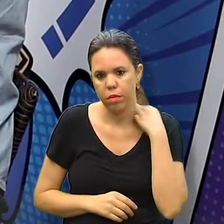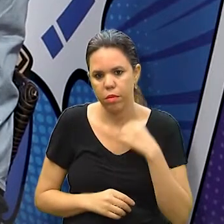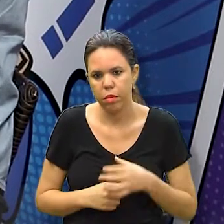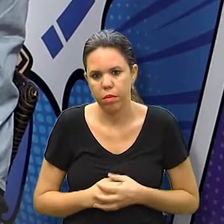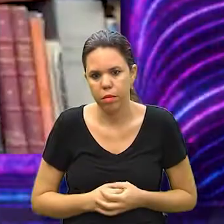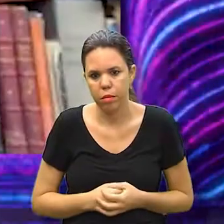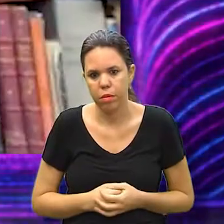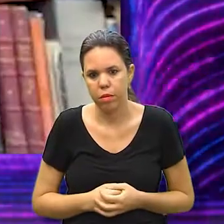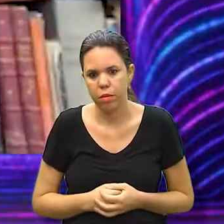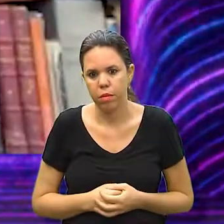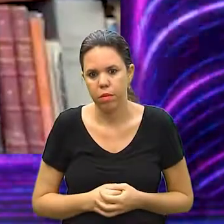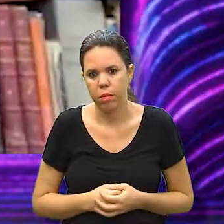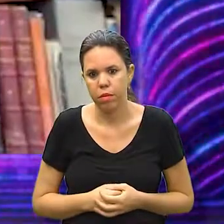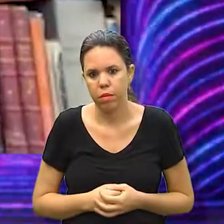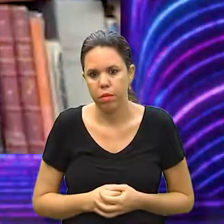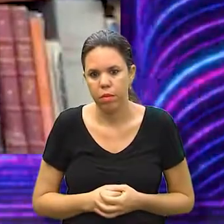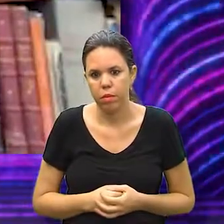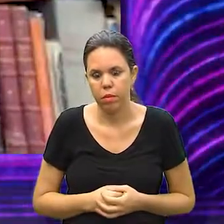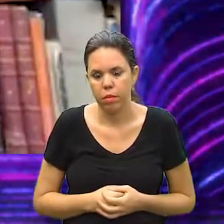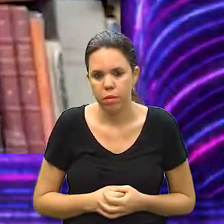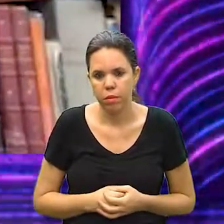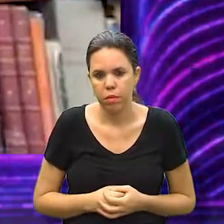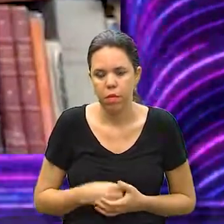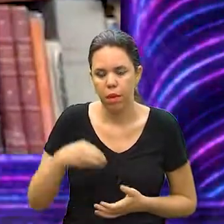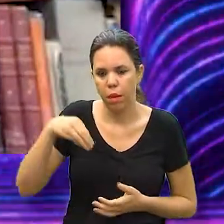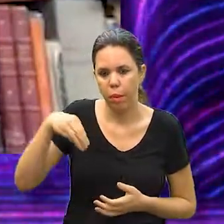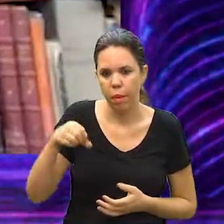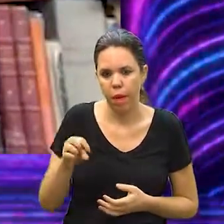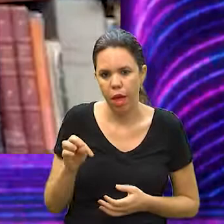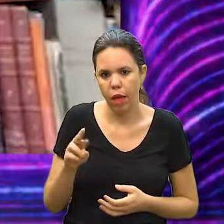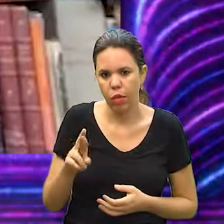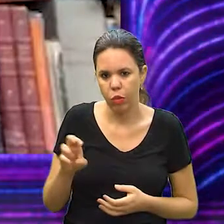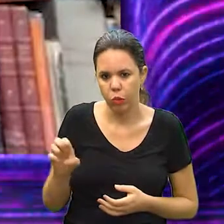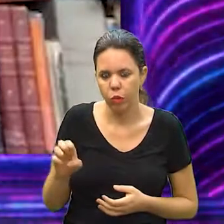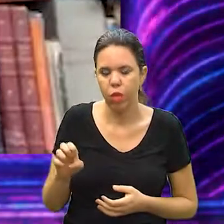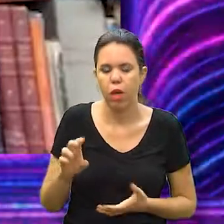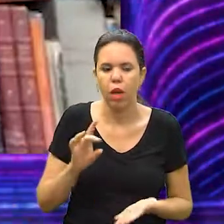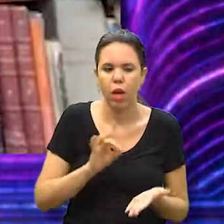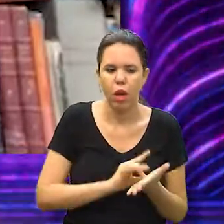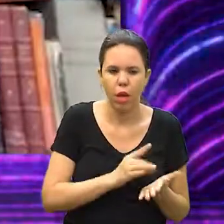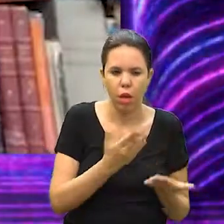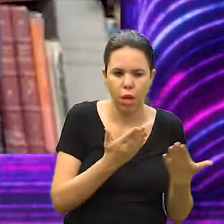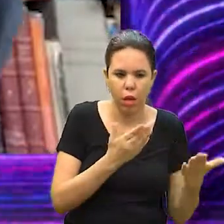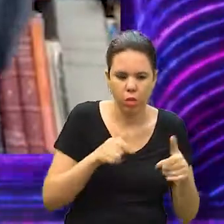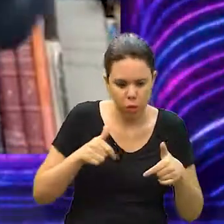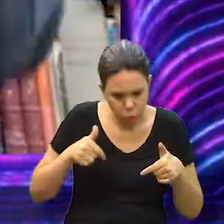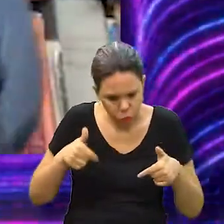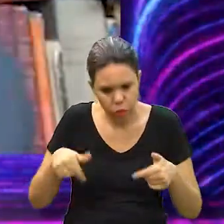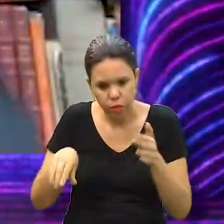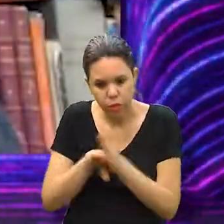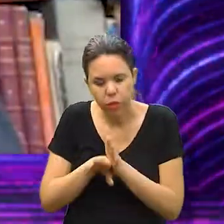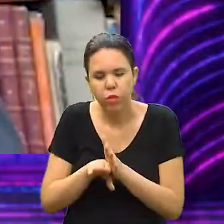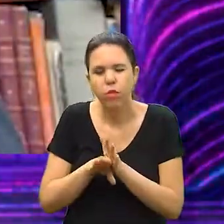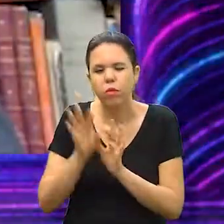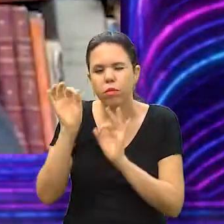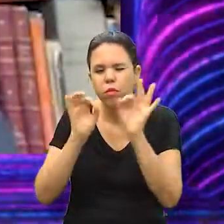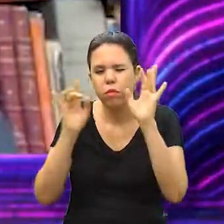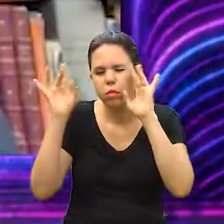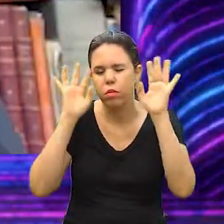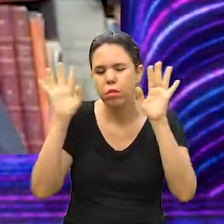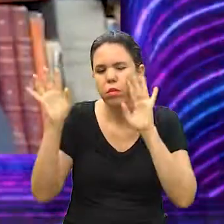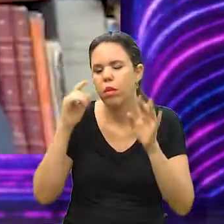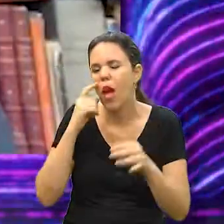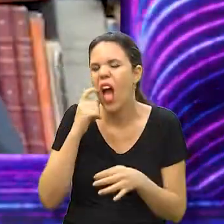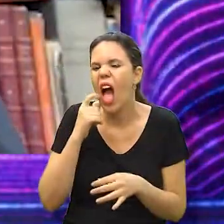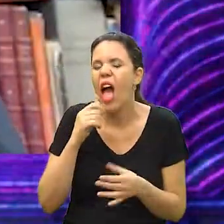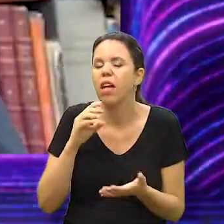Olha, o Mark Twain dizia que a realidade precisava se esforçar para chegar na ficção.